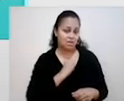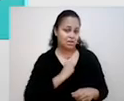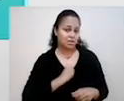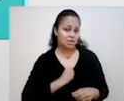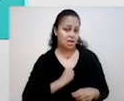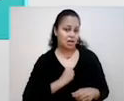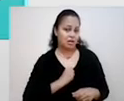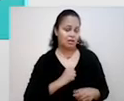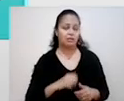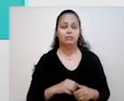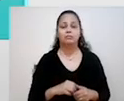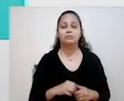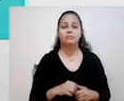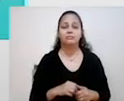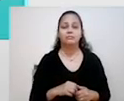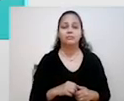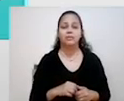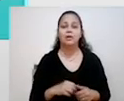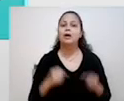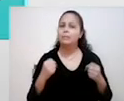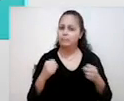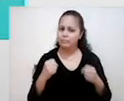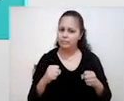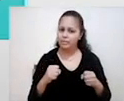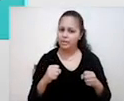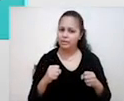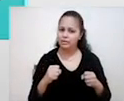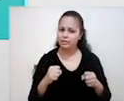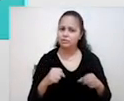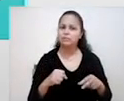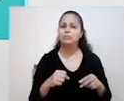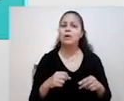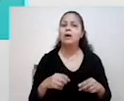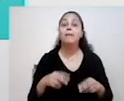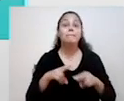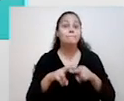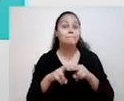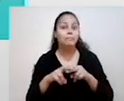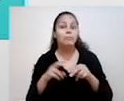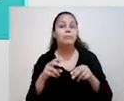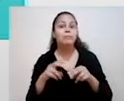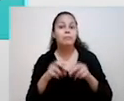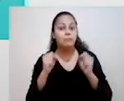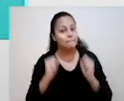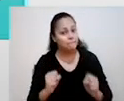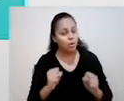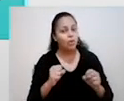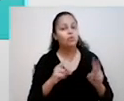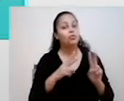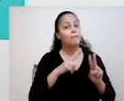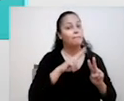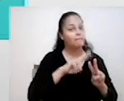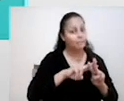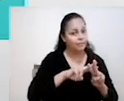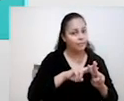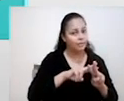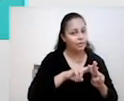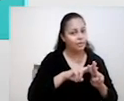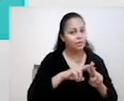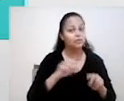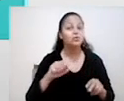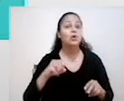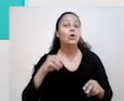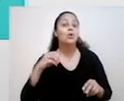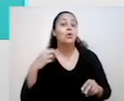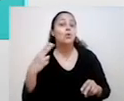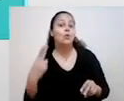eu transgrida aí, eu vou ter uma punição, posso inclusive ser presa, né? Seja um aspecto de norma,